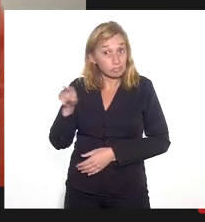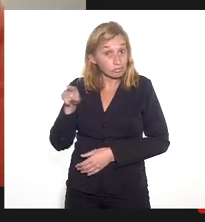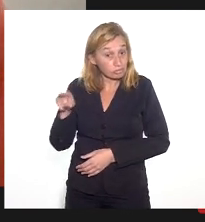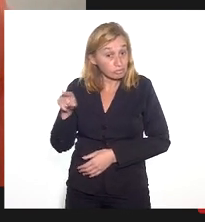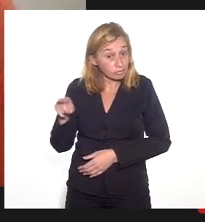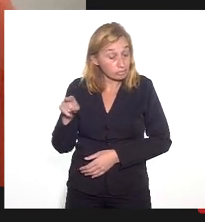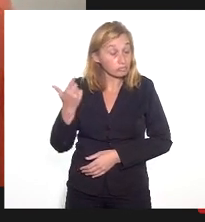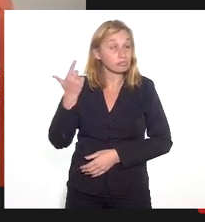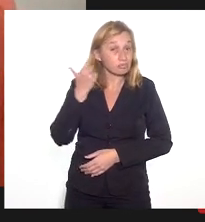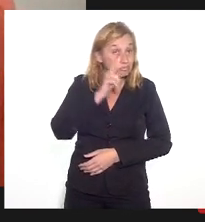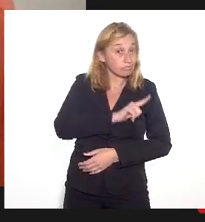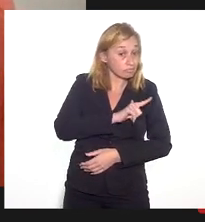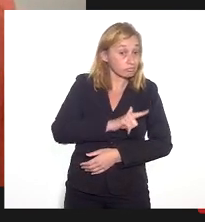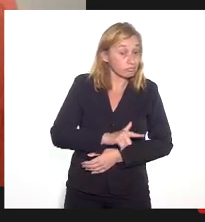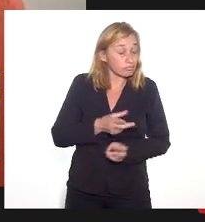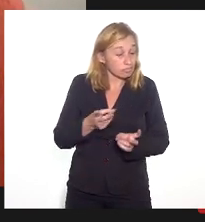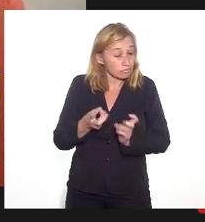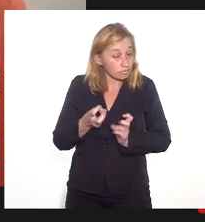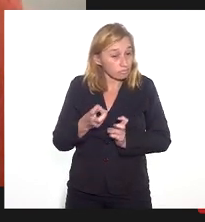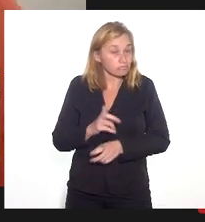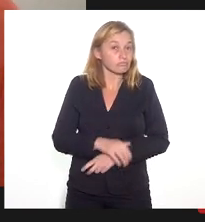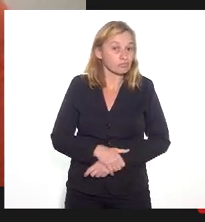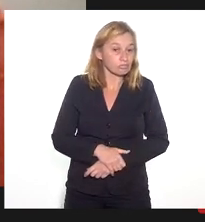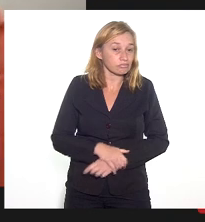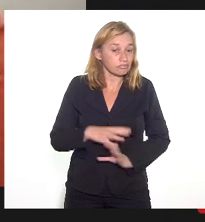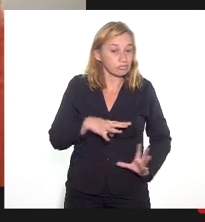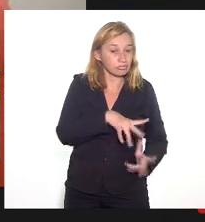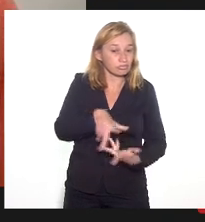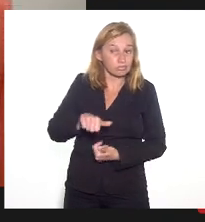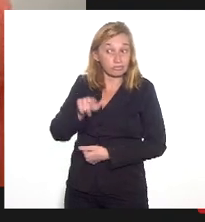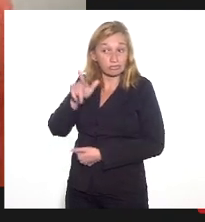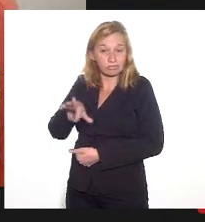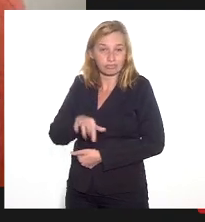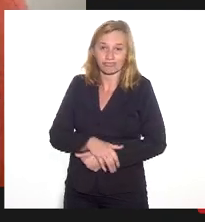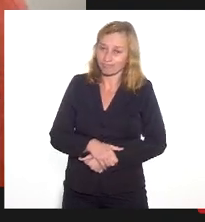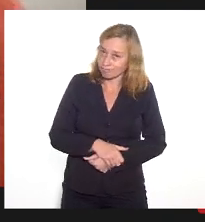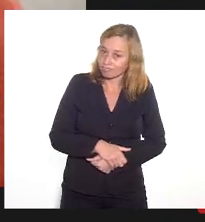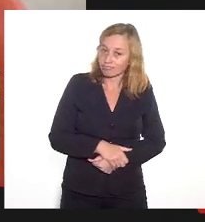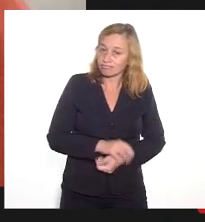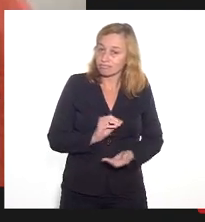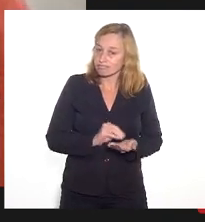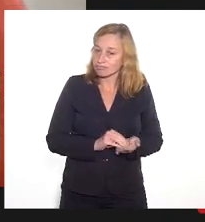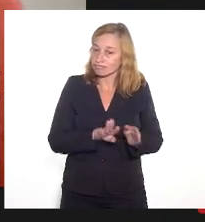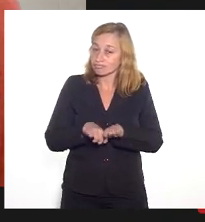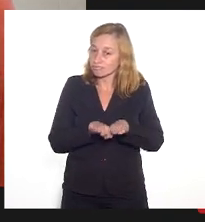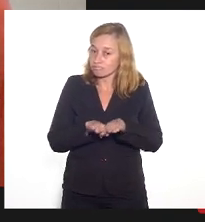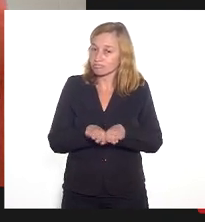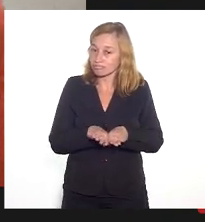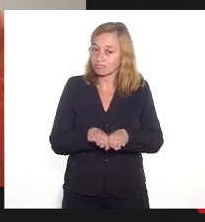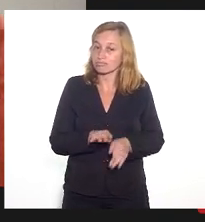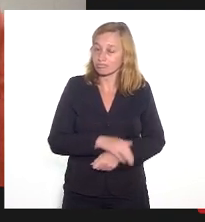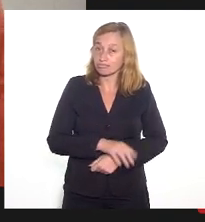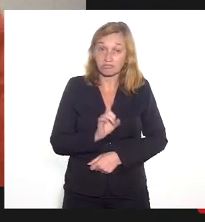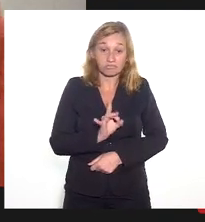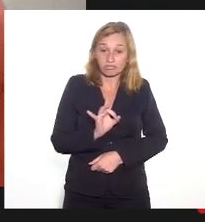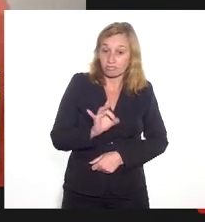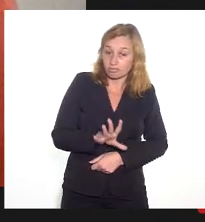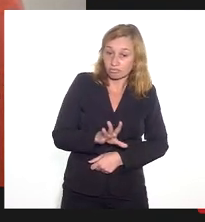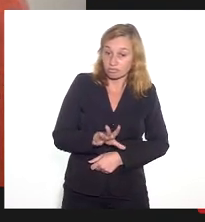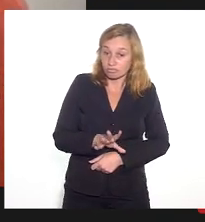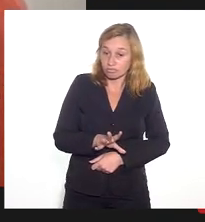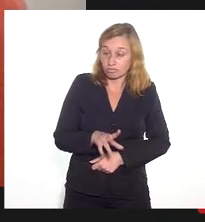eu consegui observar o mundo de outras formas, né? Observar o quanto que as desigualdades sociais não estavam só na